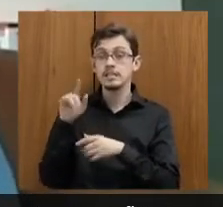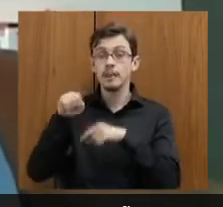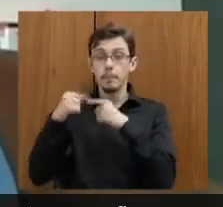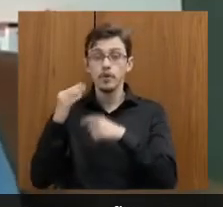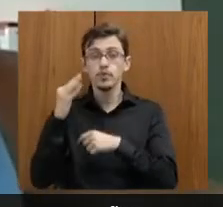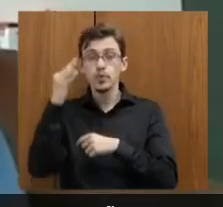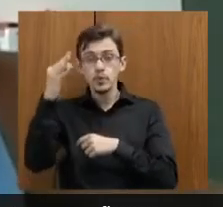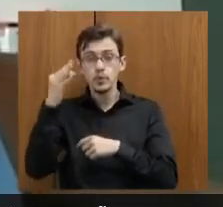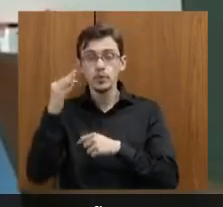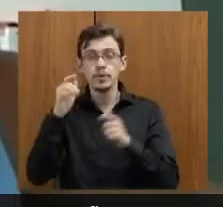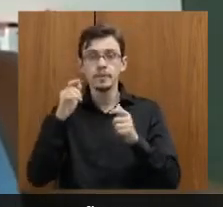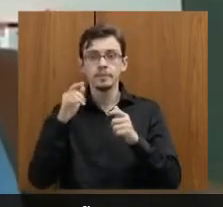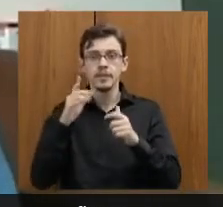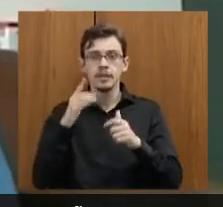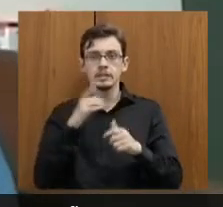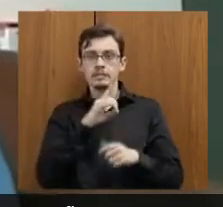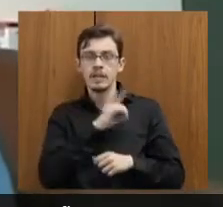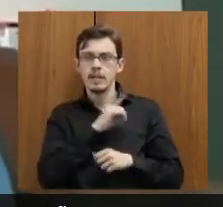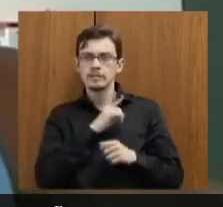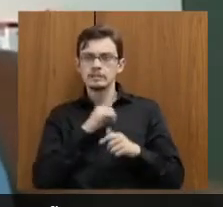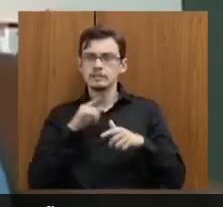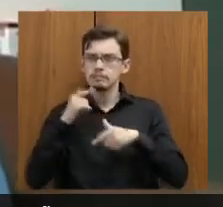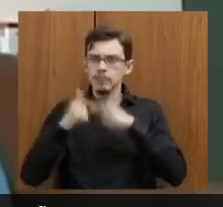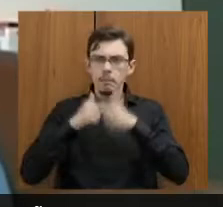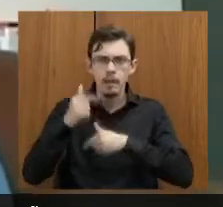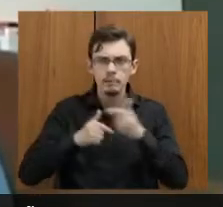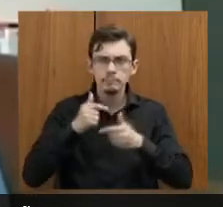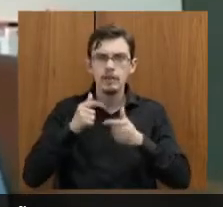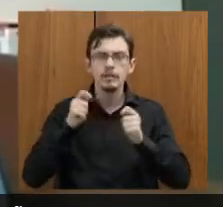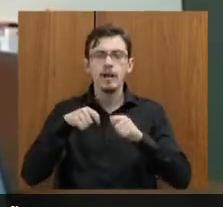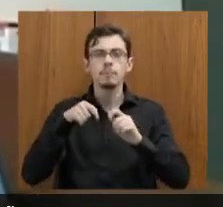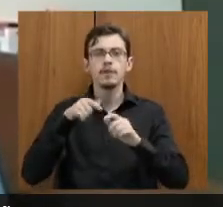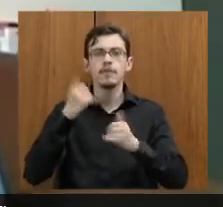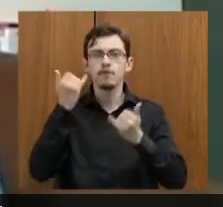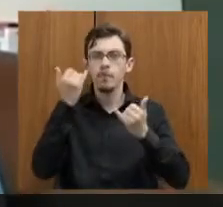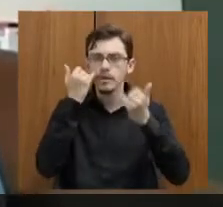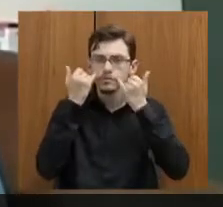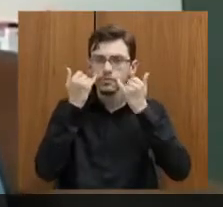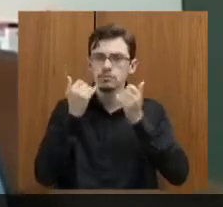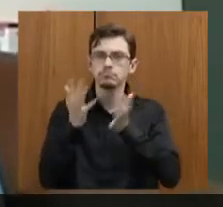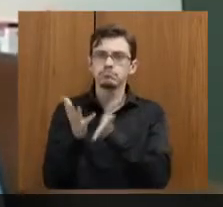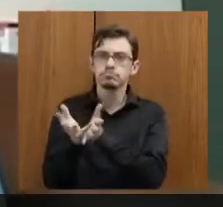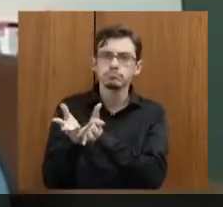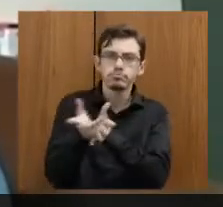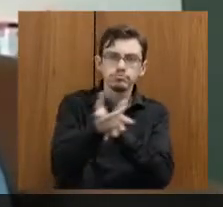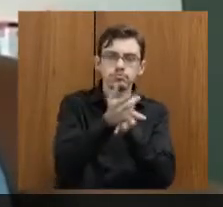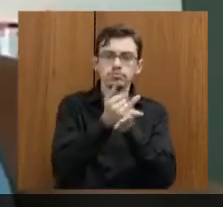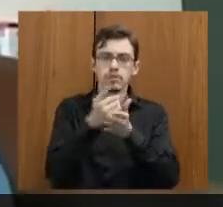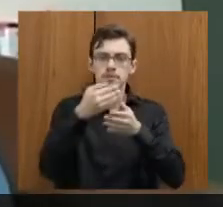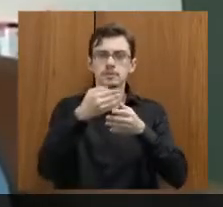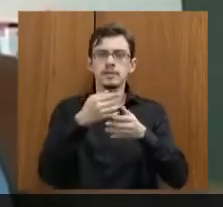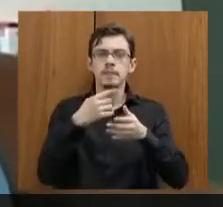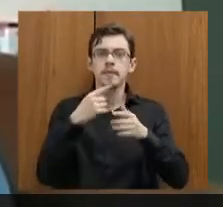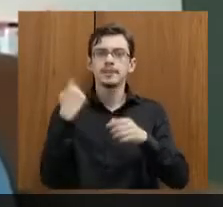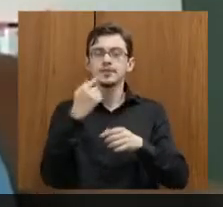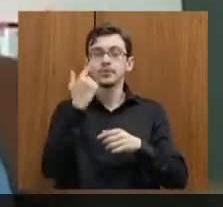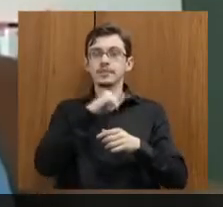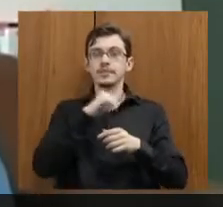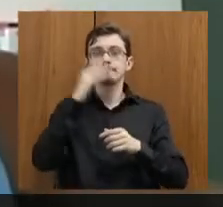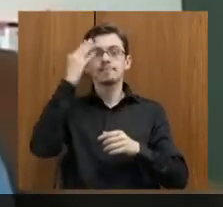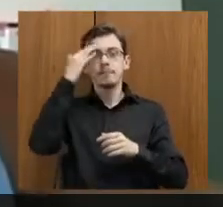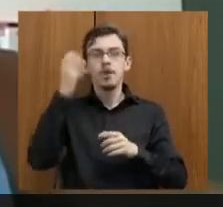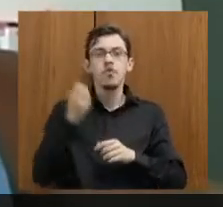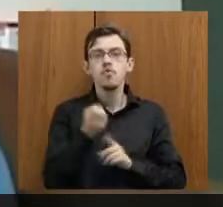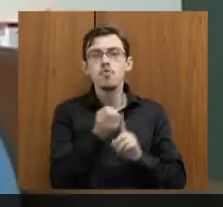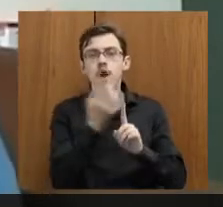que estes dados possam mudar as informações que irão constituir novas políticas públicas com também o manejo mais